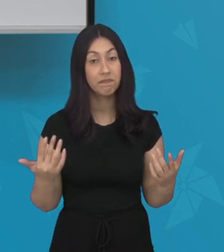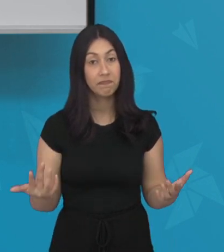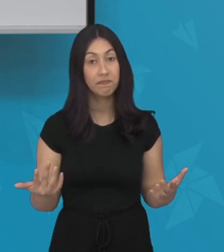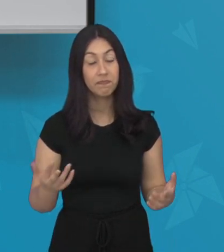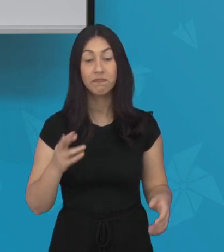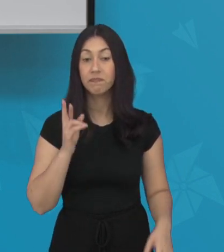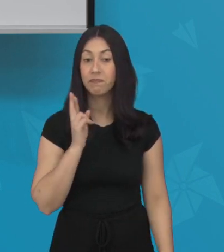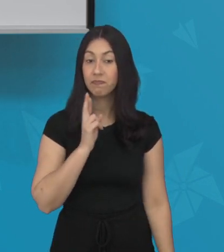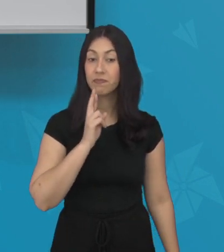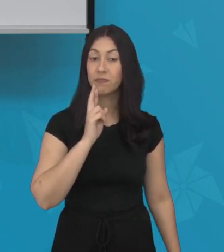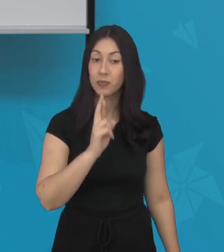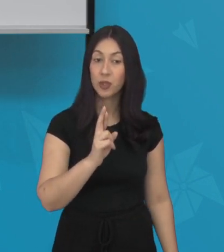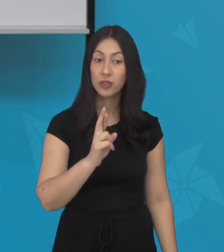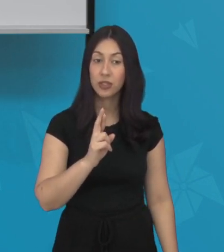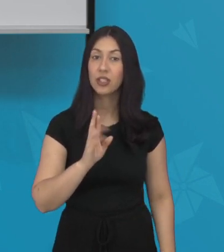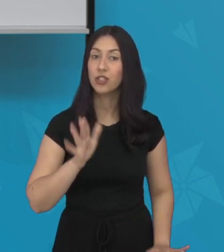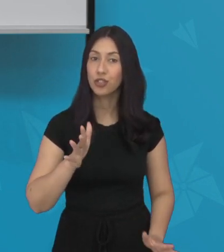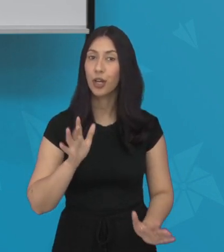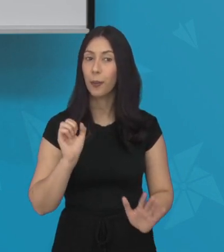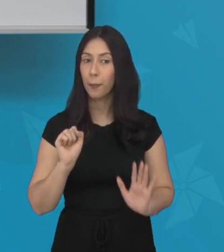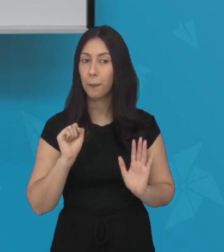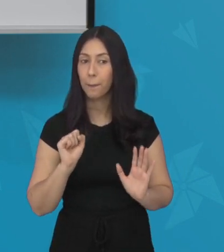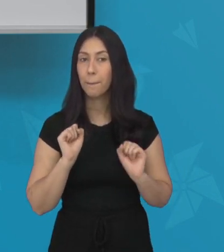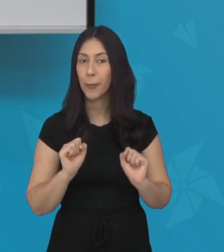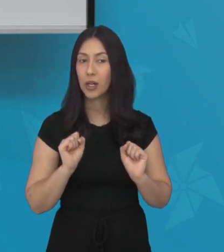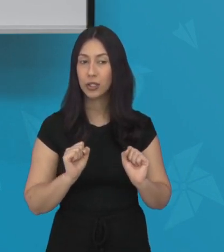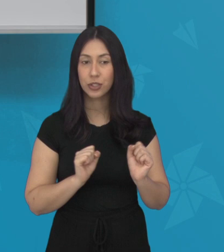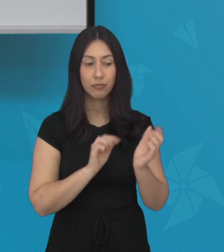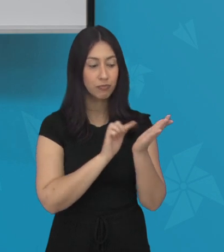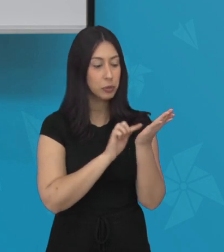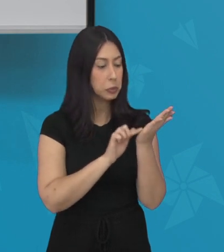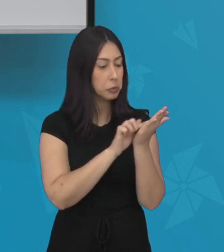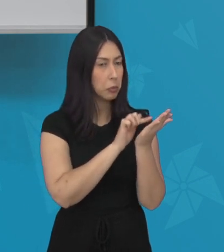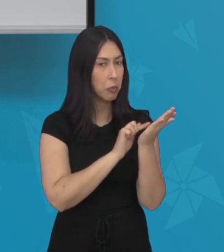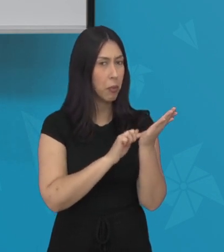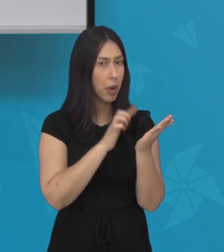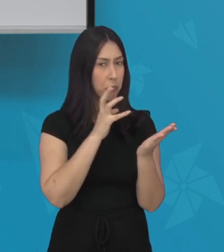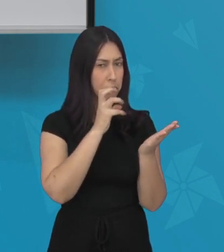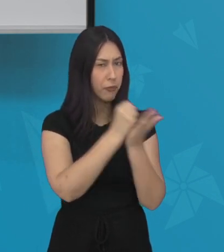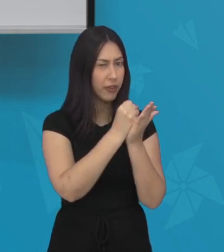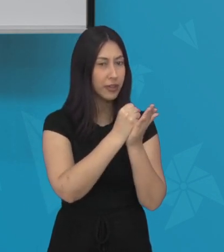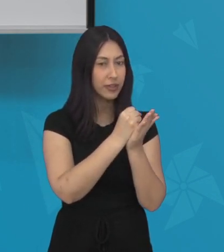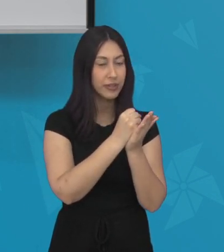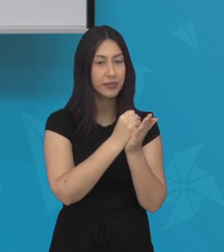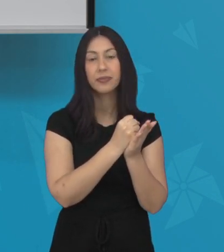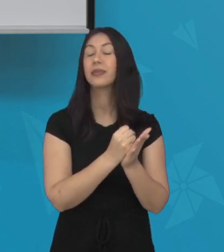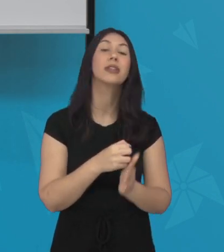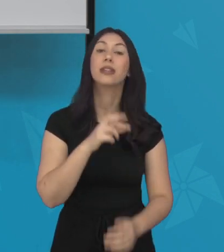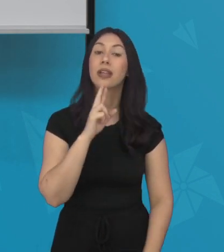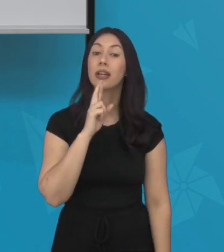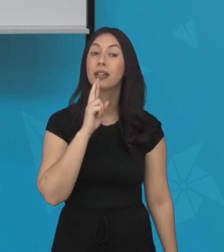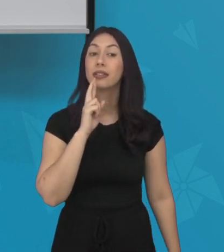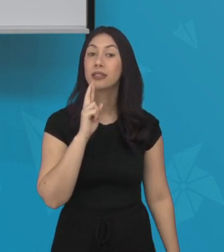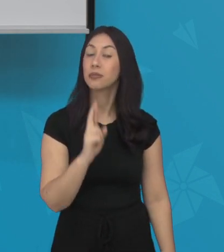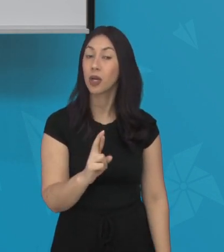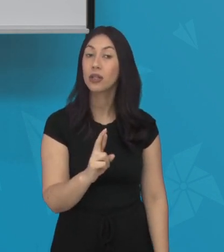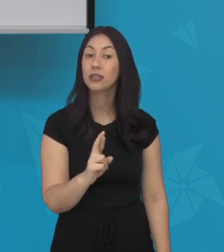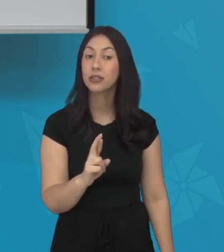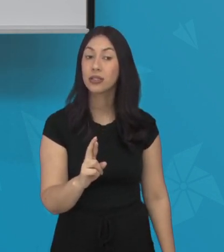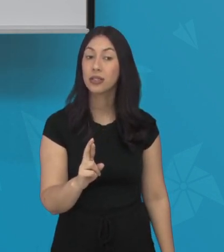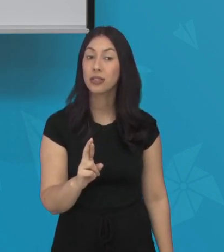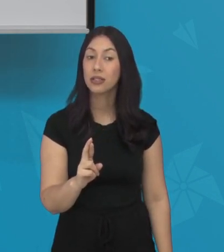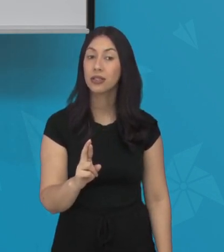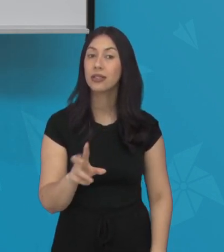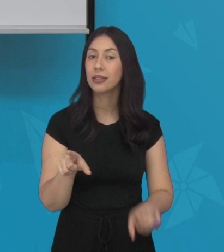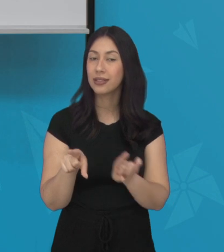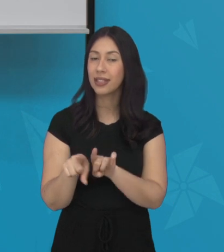Por fim, vai pegando a calculadora de vocês, aí vocês podem confirmar a resposta que o exercício